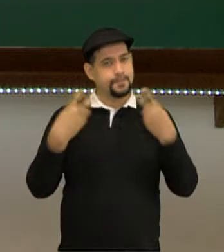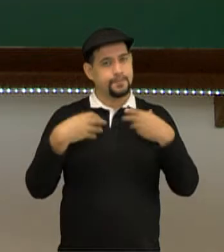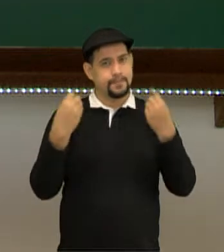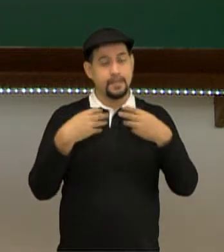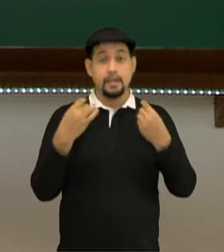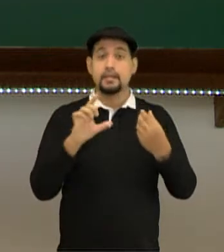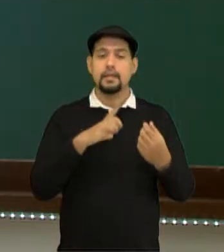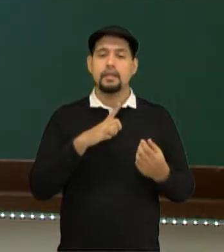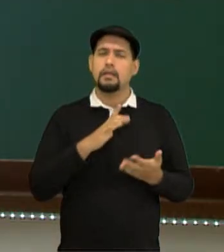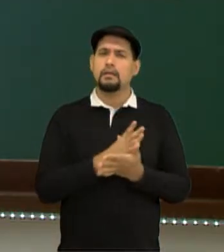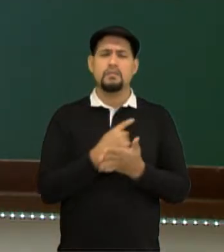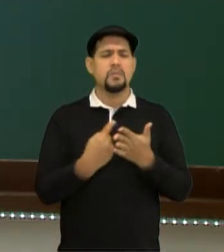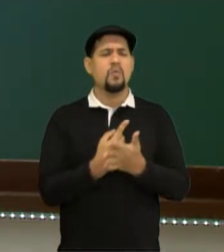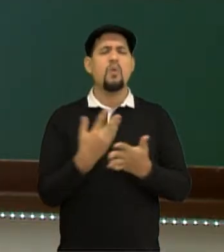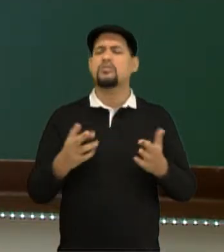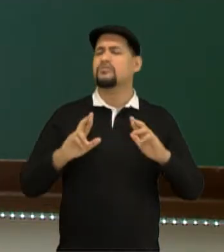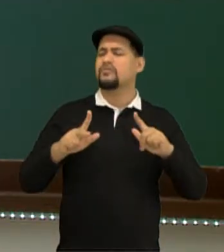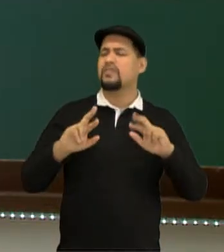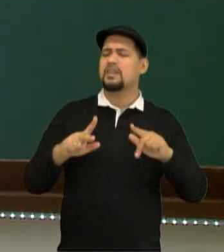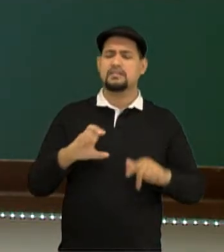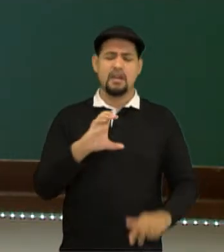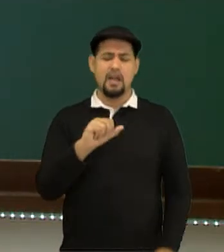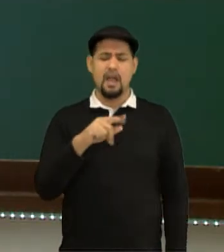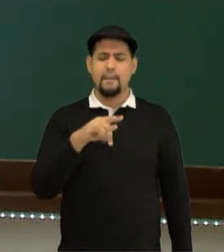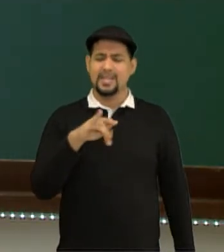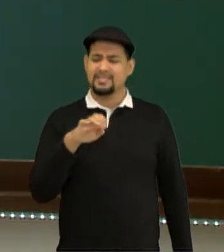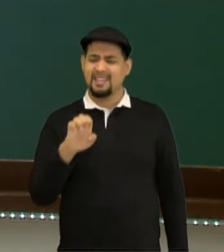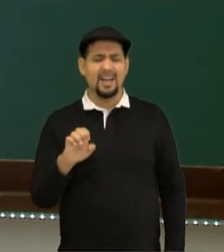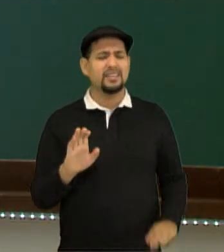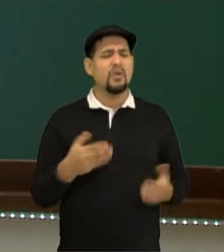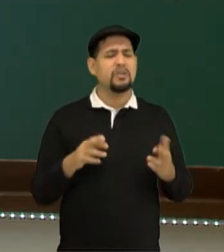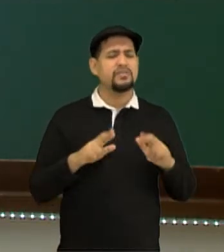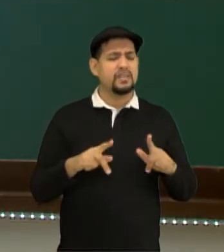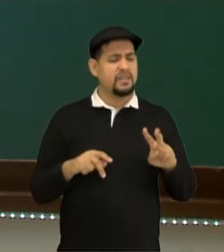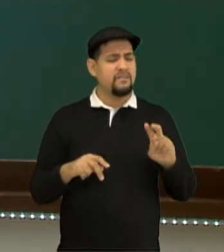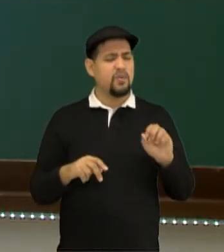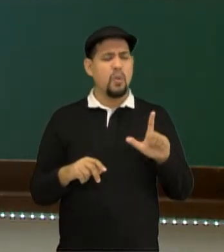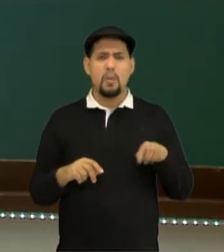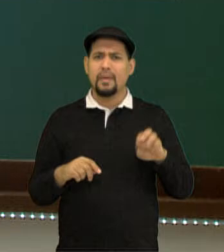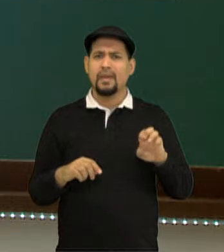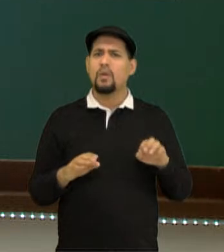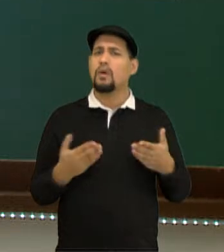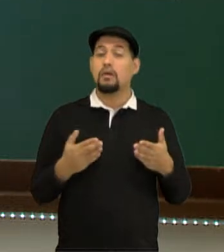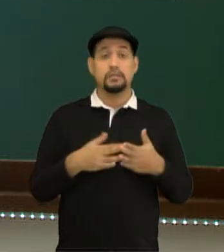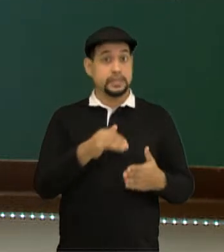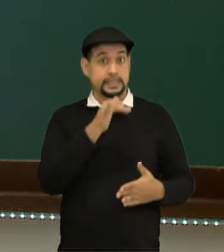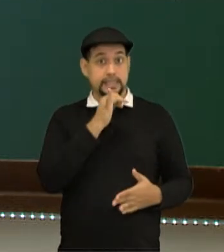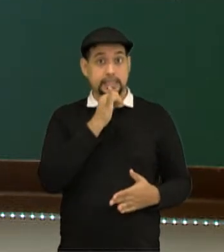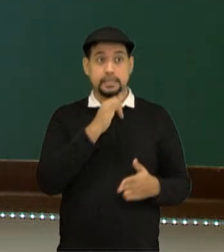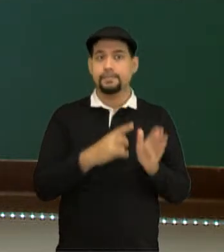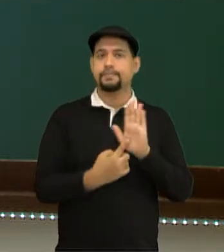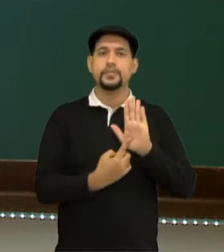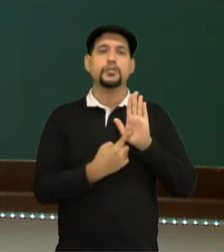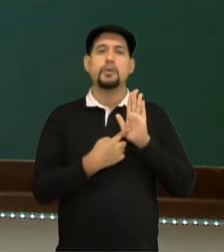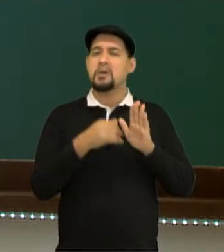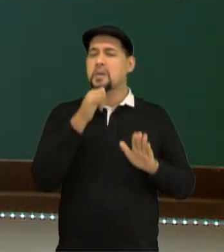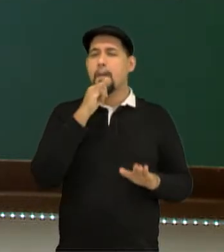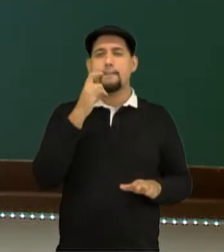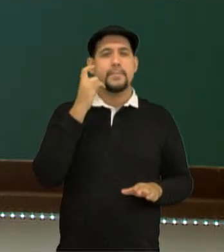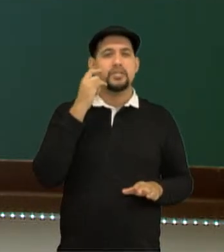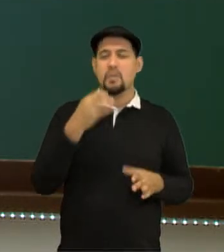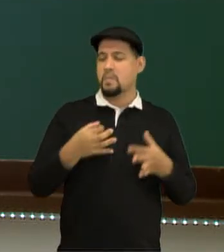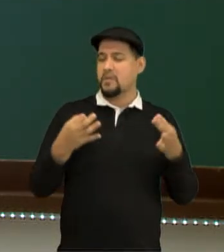sempre aparece a pergunta: qual a diferença de capacidade para volume? Vamos pegar esse exemplo aqui de uma jarra. Imagine uma